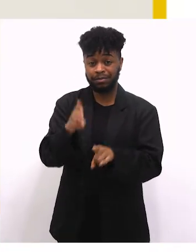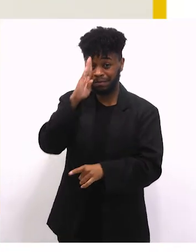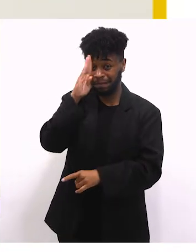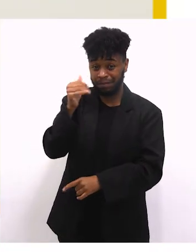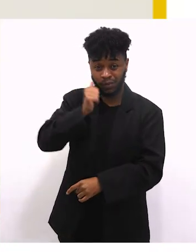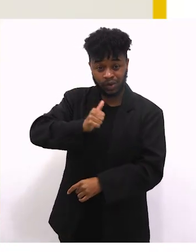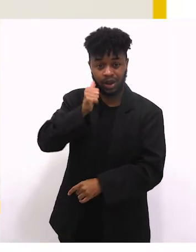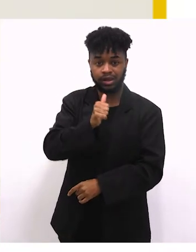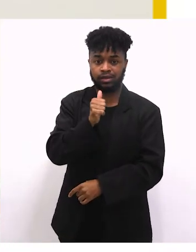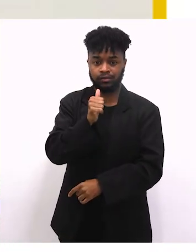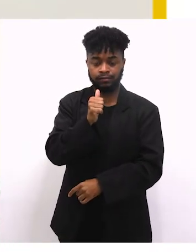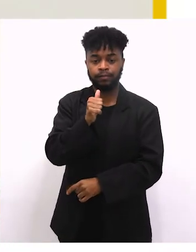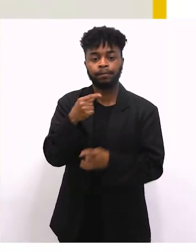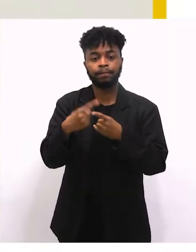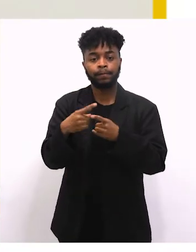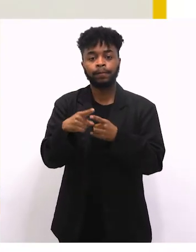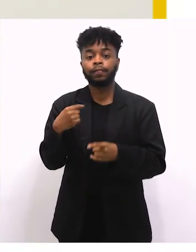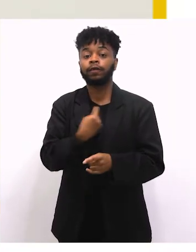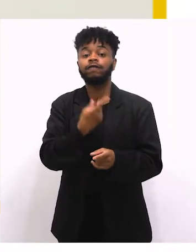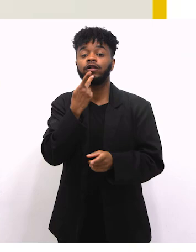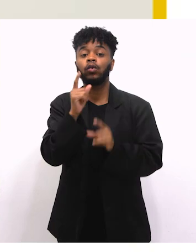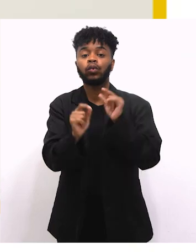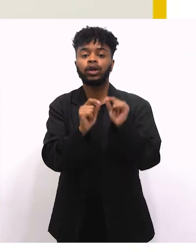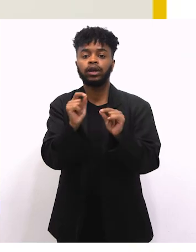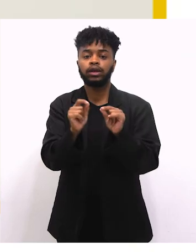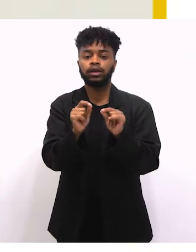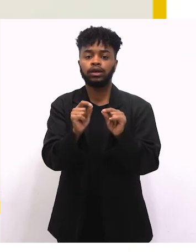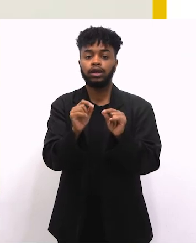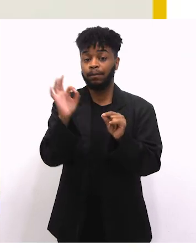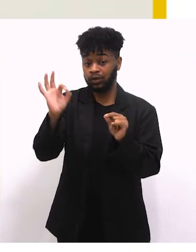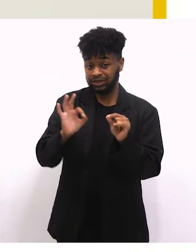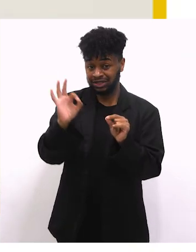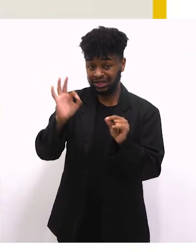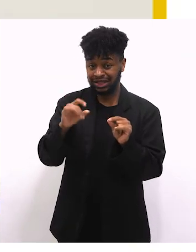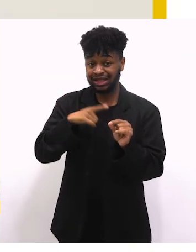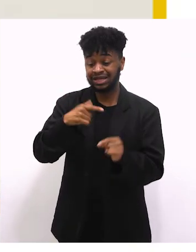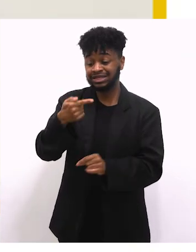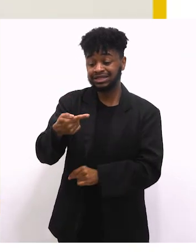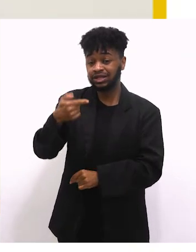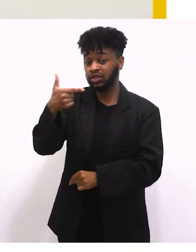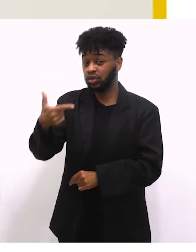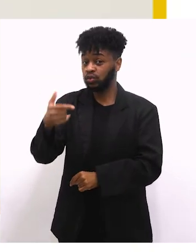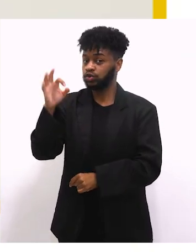as brasileiras, porque nesse caso nós falamos aqui em percentuais de